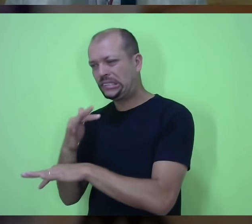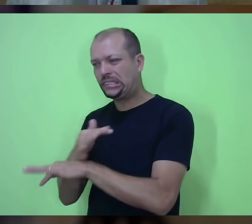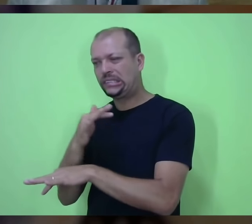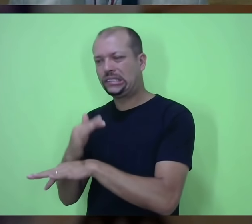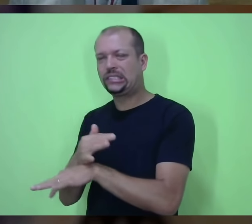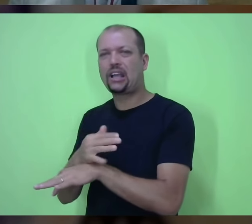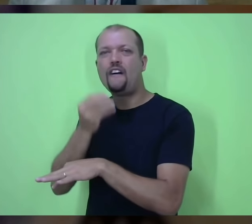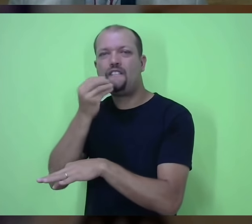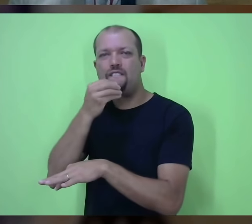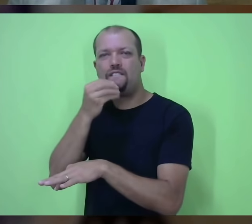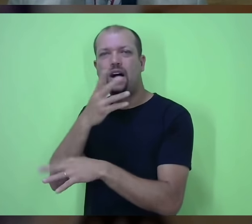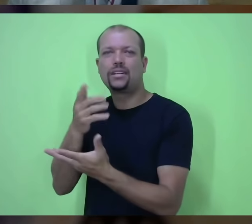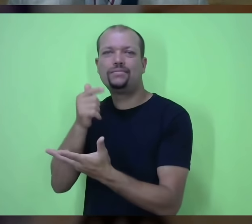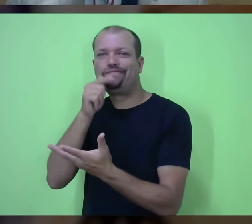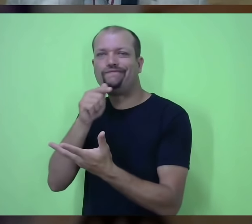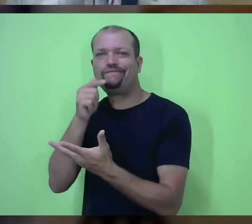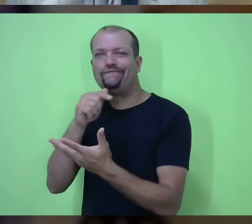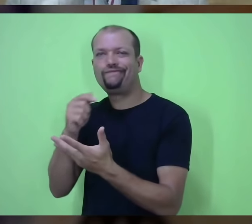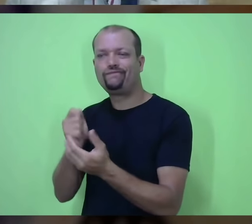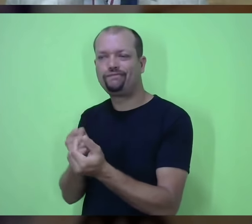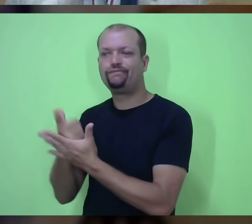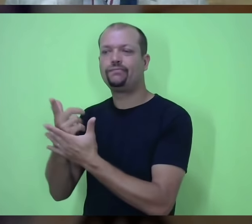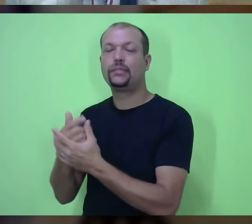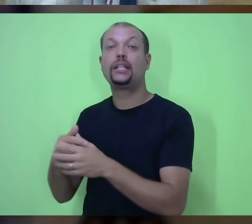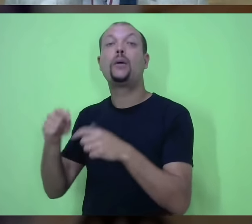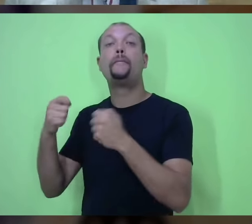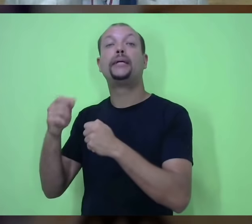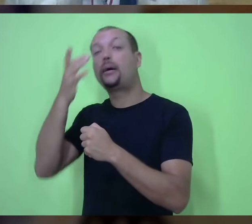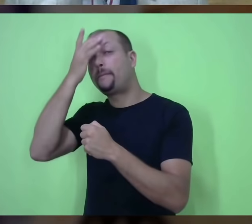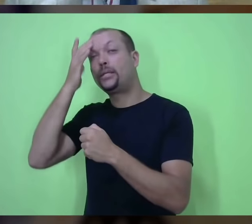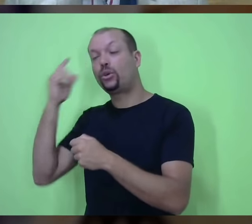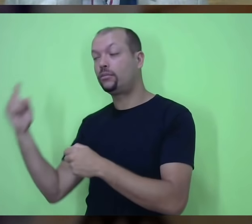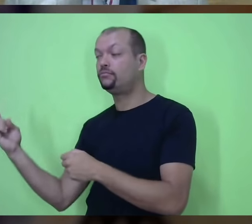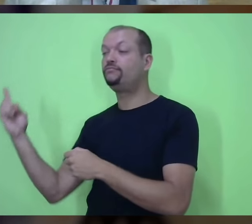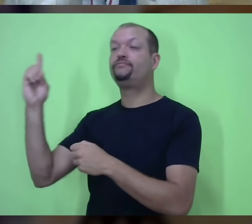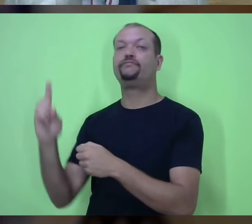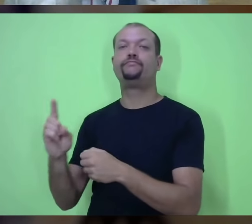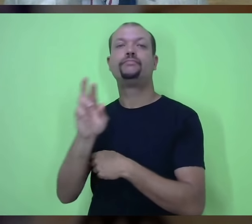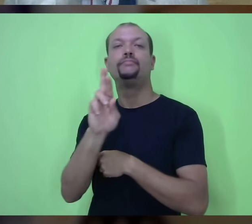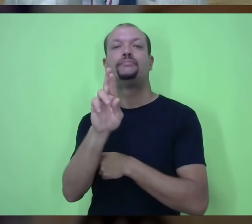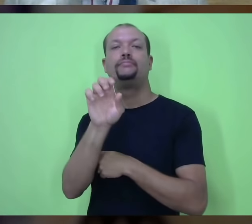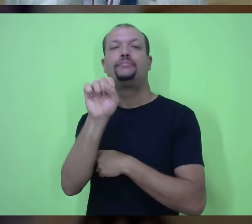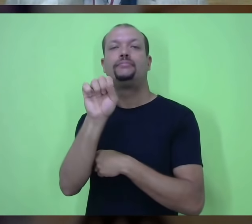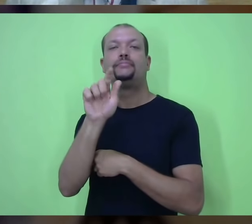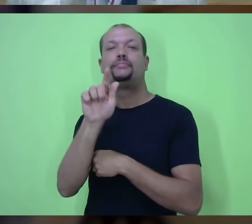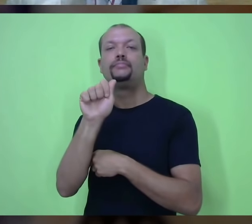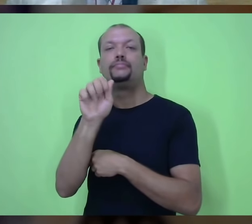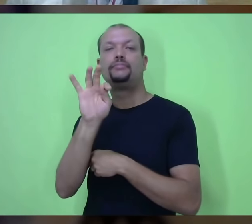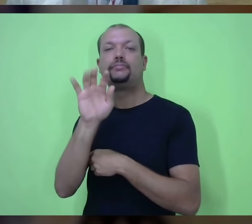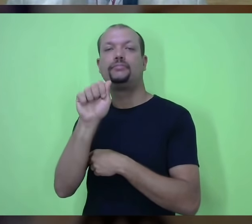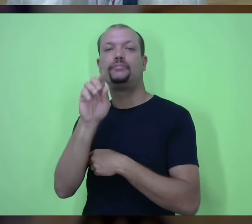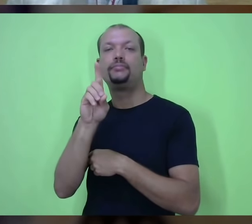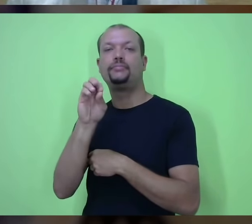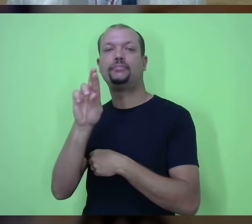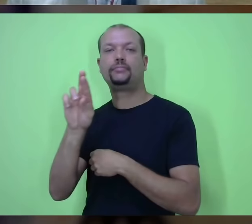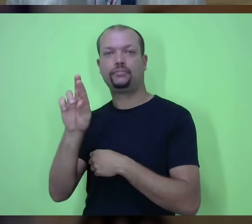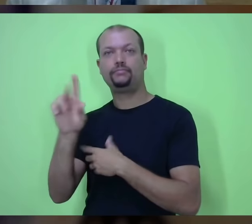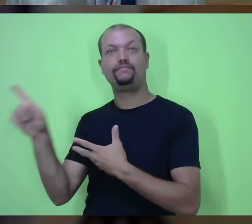de vulnerabilidade, existia a possibilidade de haver um resgatador, uma pessoa que pudesse ajudá-la. A expressão